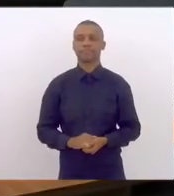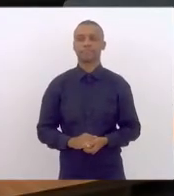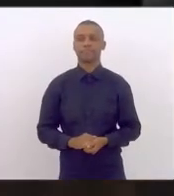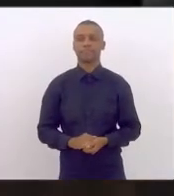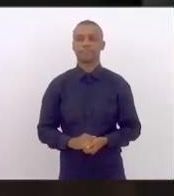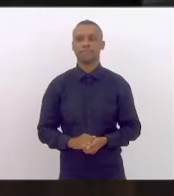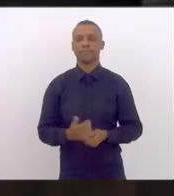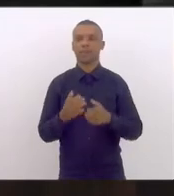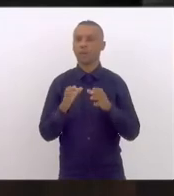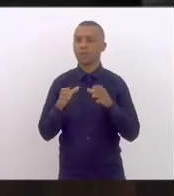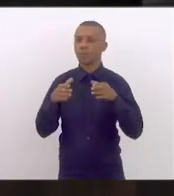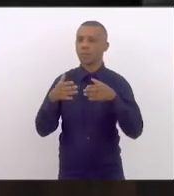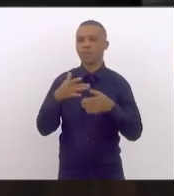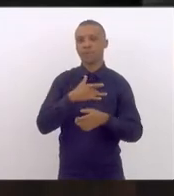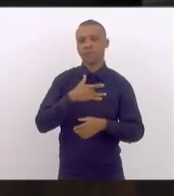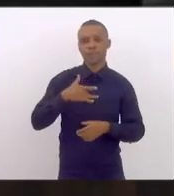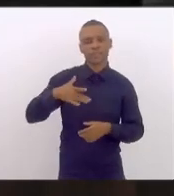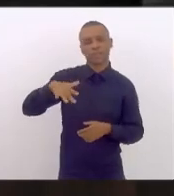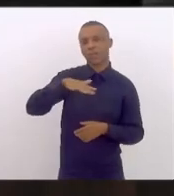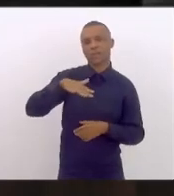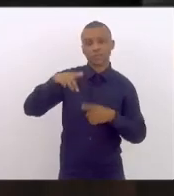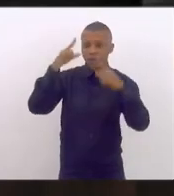comissão de saúde deputada